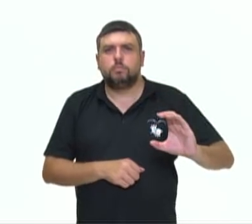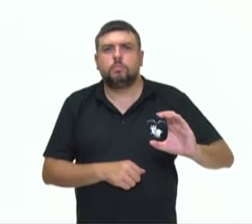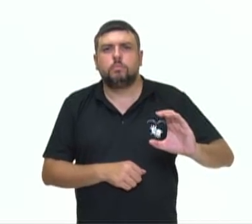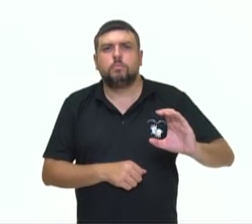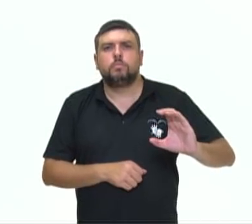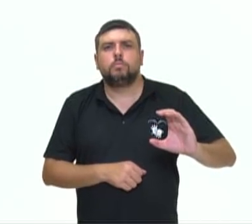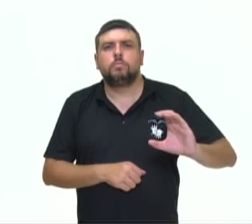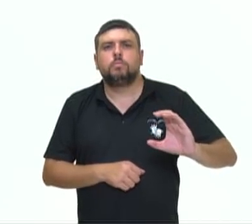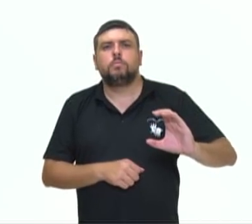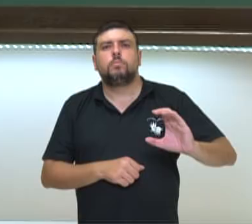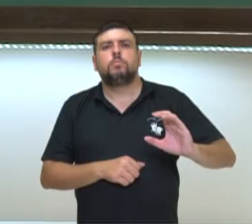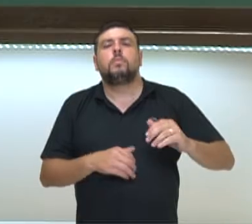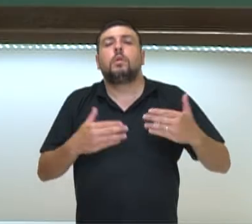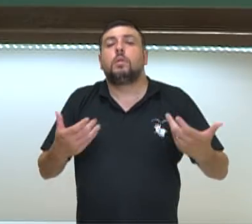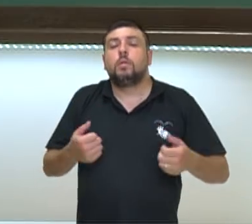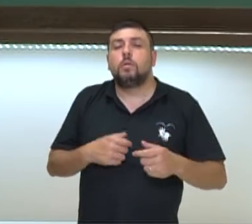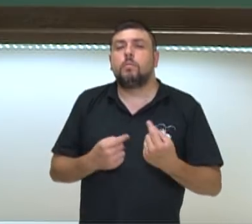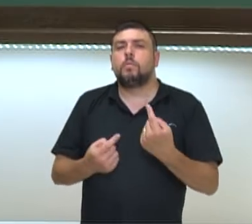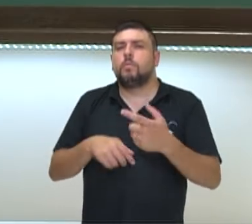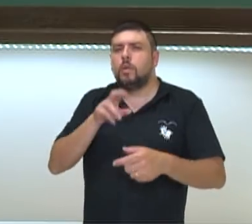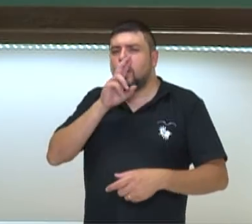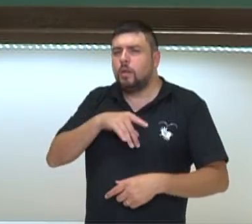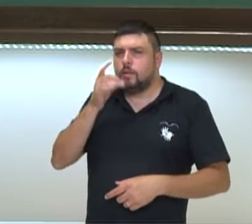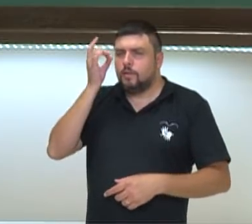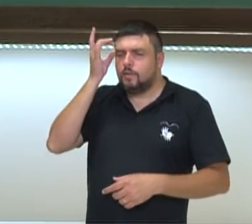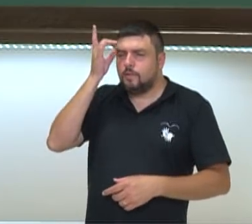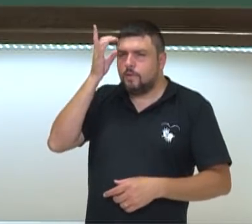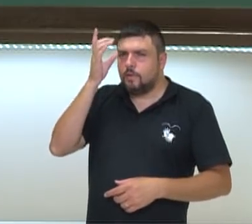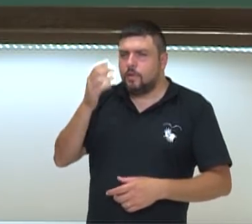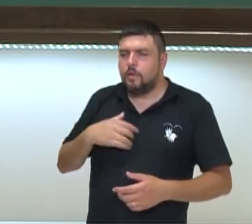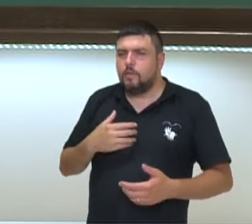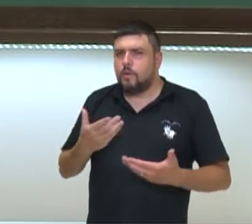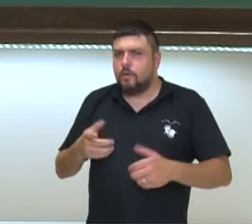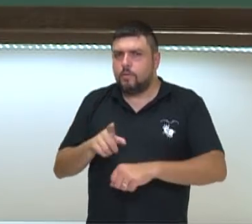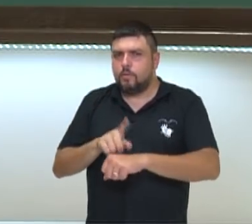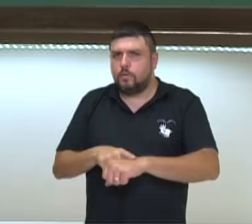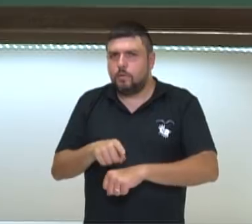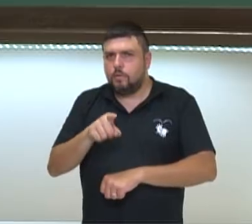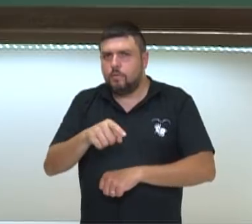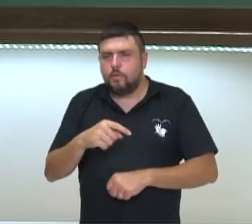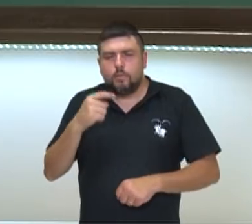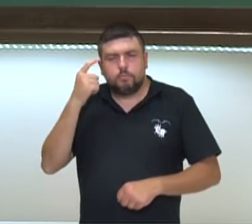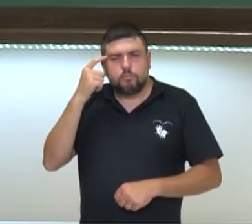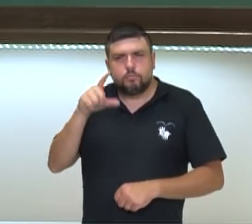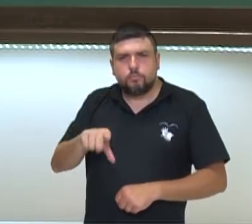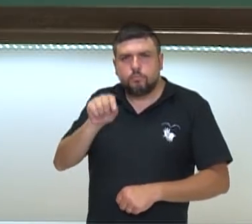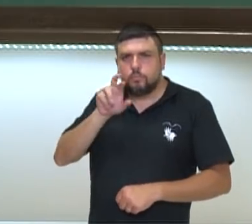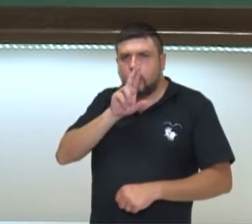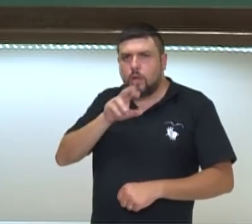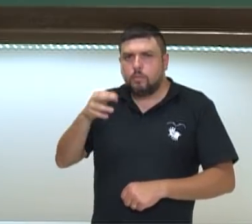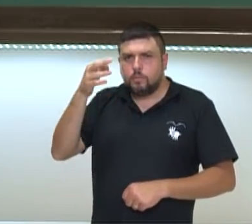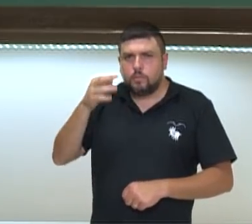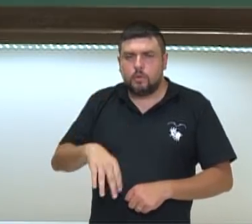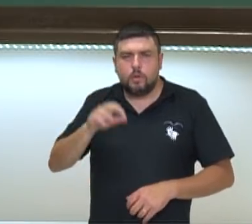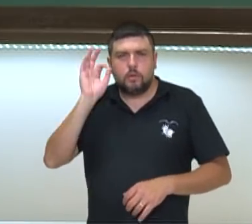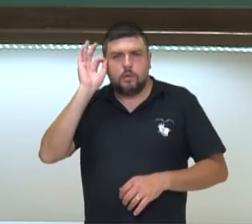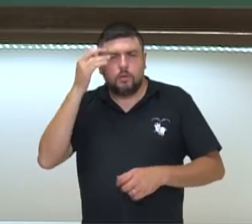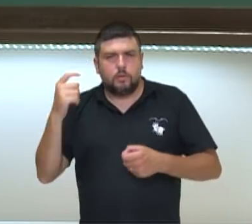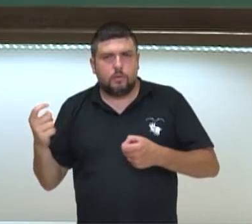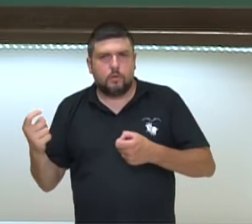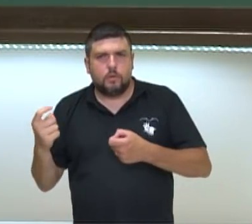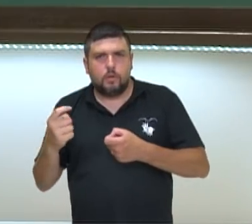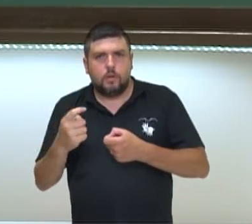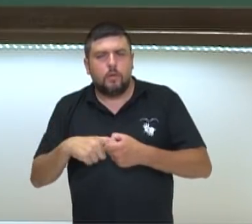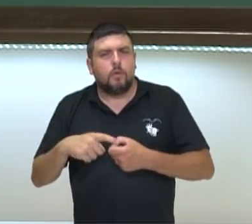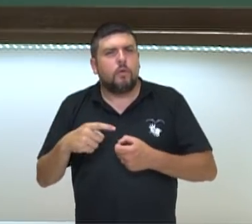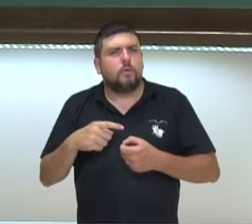7 Sacramentos. Essa tá fácil, hein? Vamos deixar um tempinho aí para vocês escolherem a alternativa correta. E logo voltamos